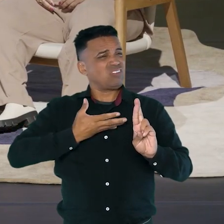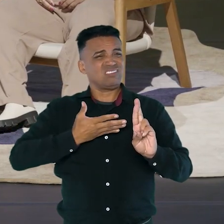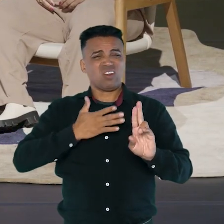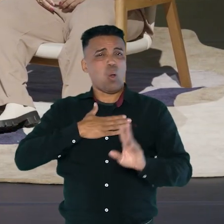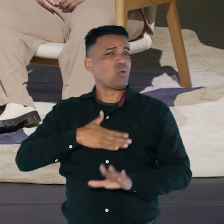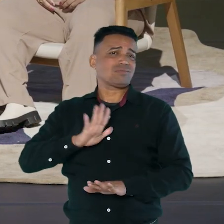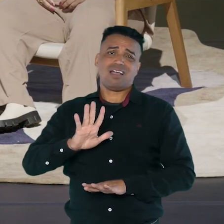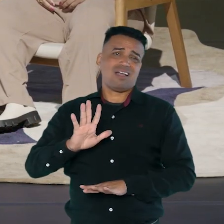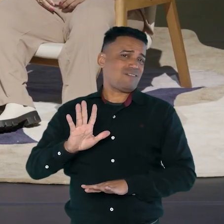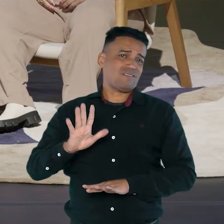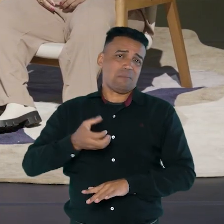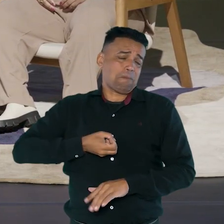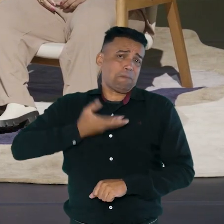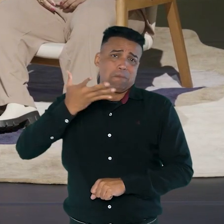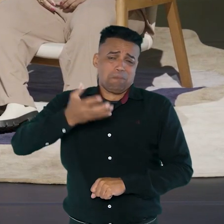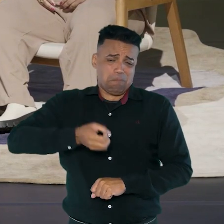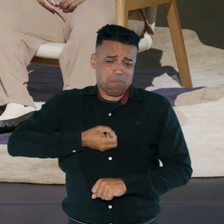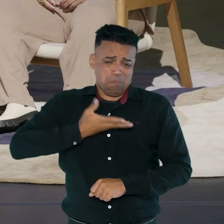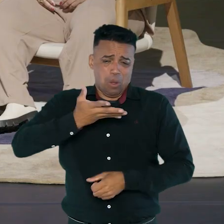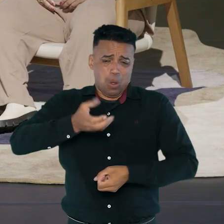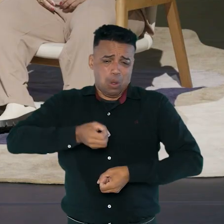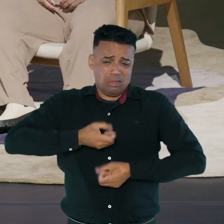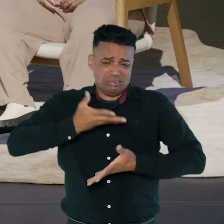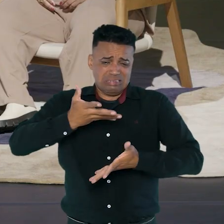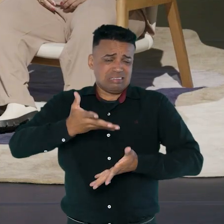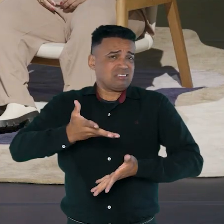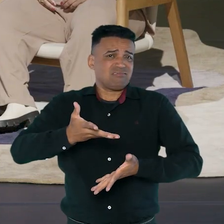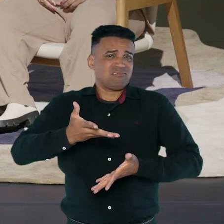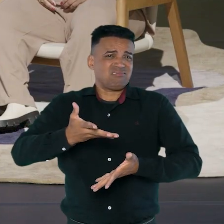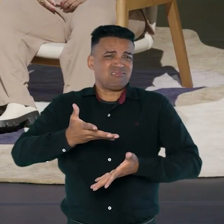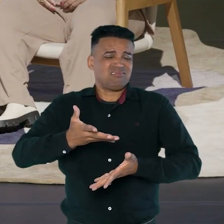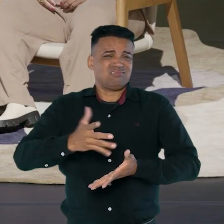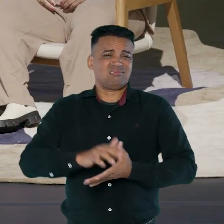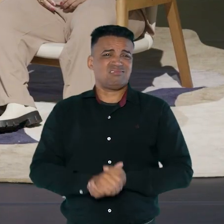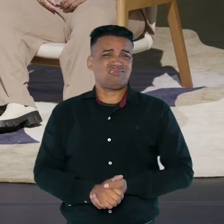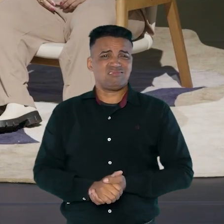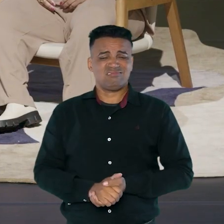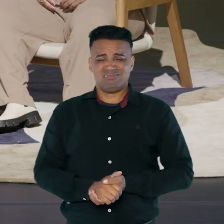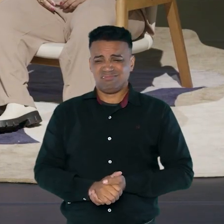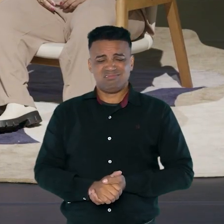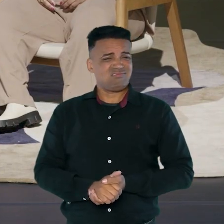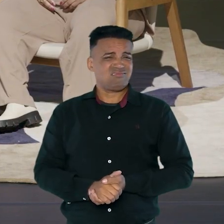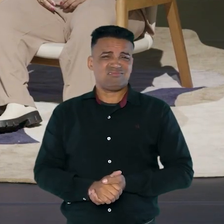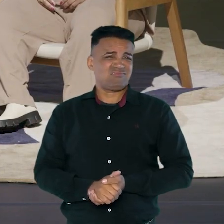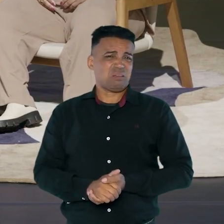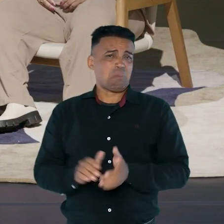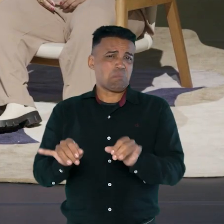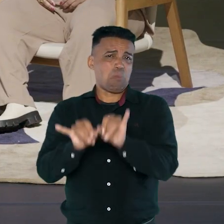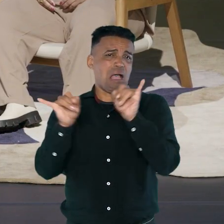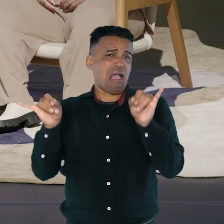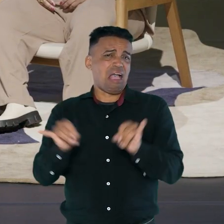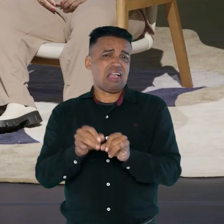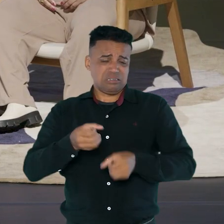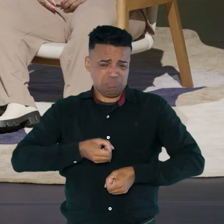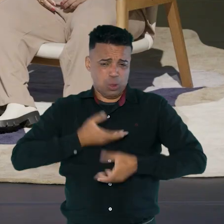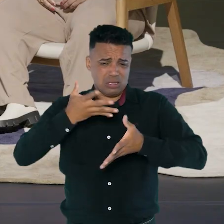poesia, porque eu achava que poesia não tinha utilidade. Às vezes não tem mesmo, né?